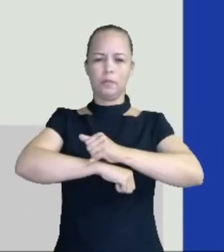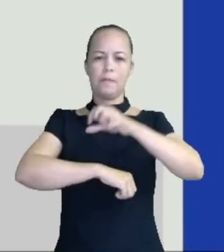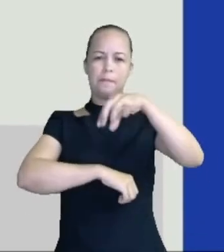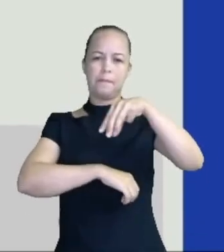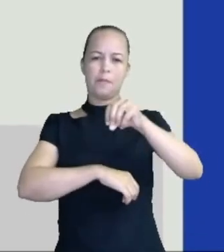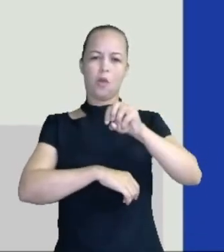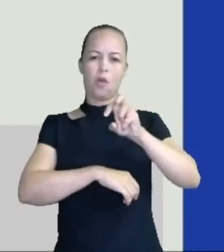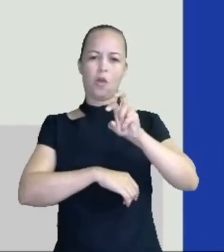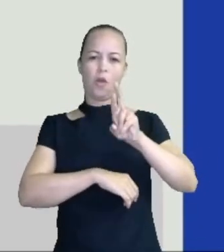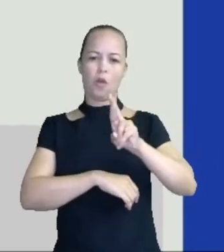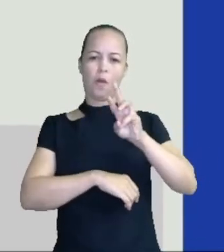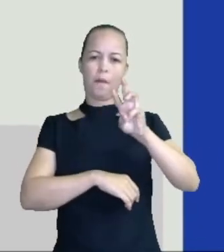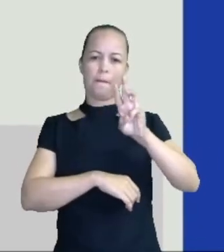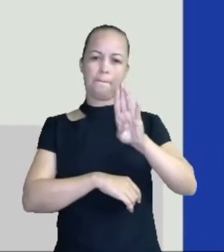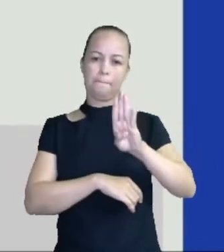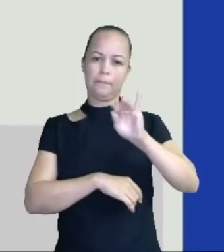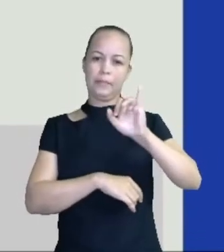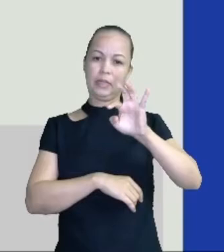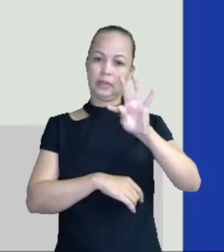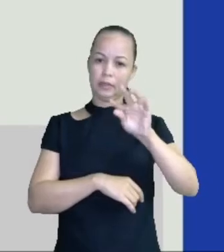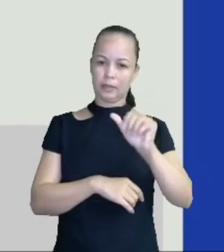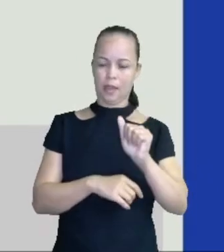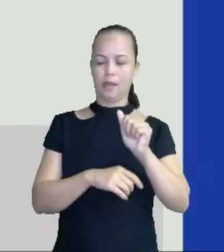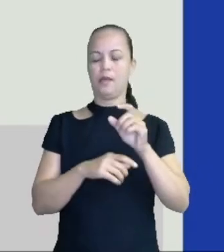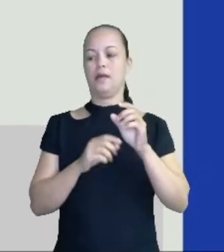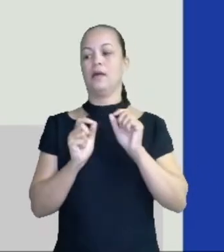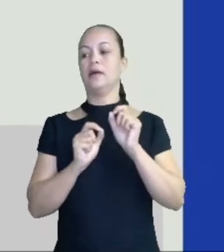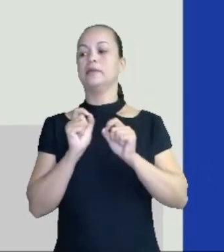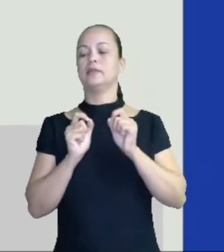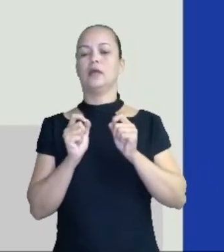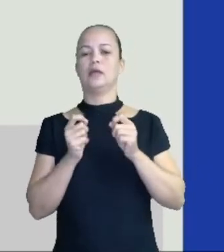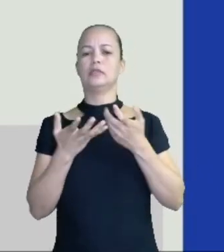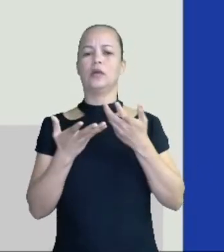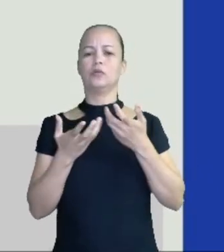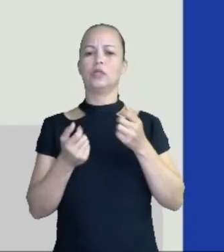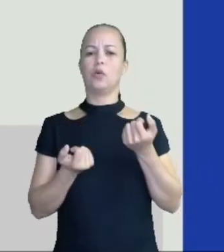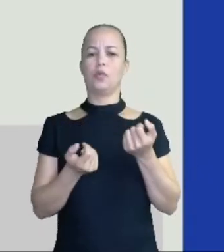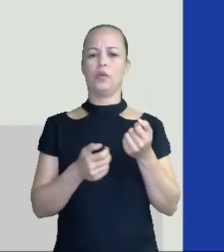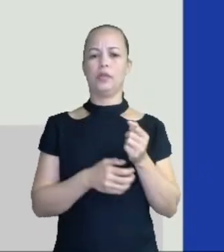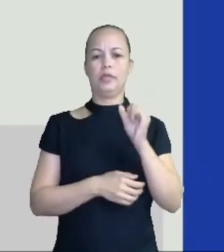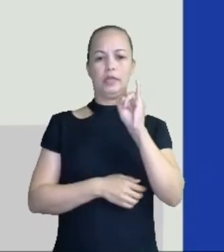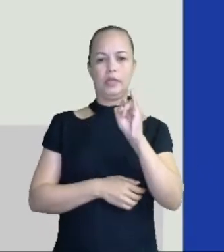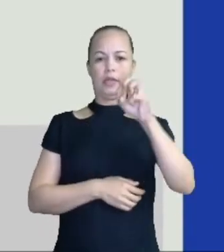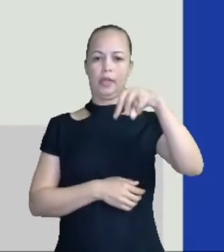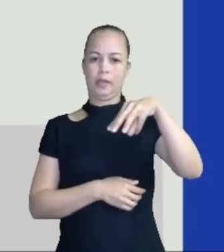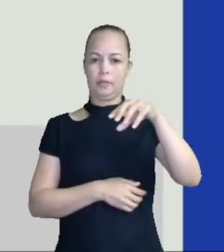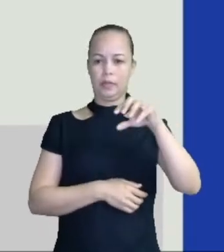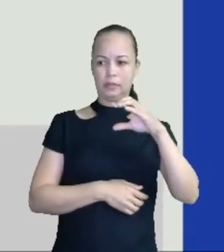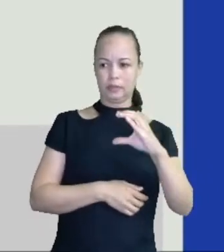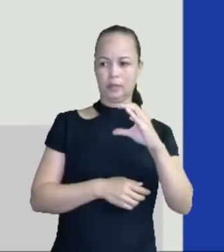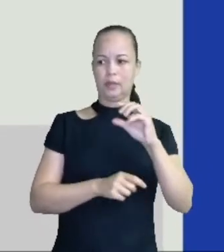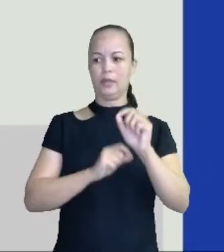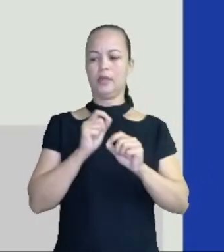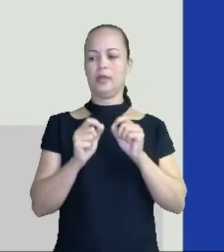um índicezinho que a gente chama de IMC, que é o índice de massa corporal, tá certo?